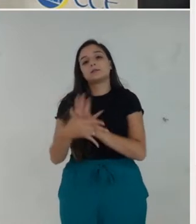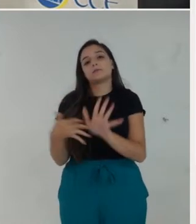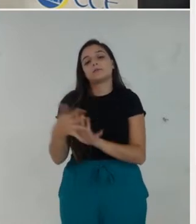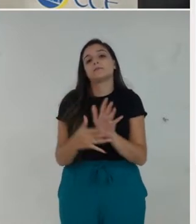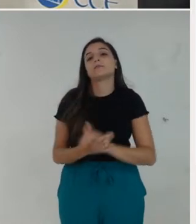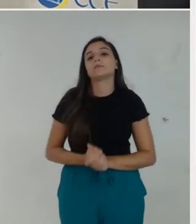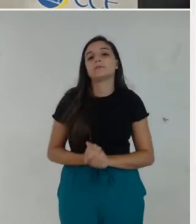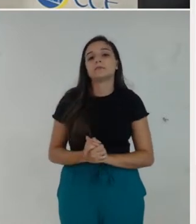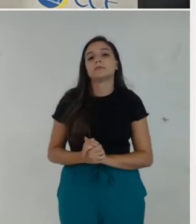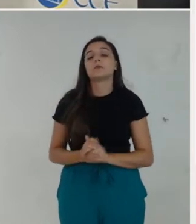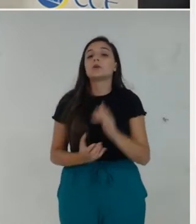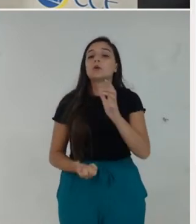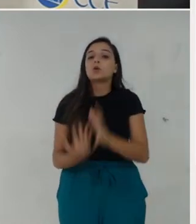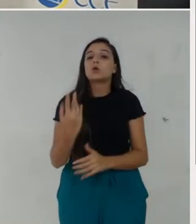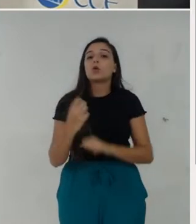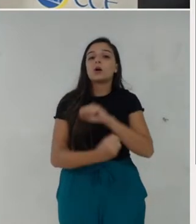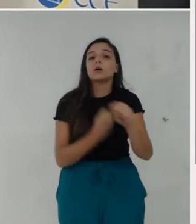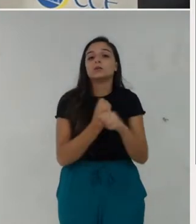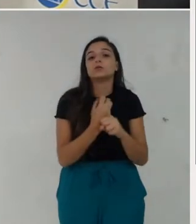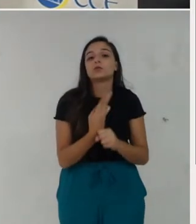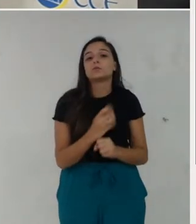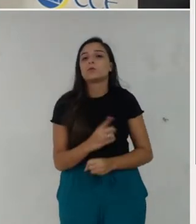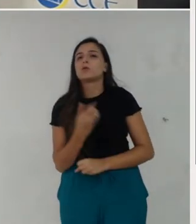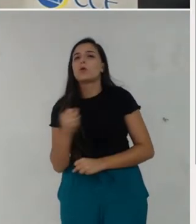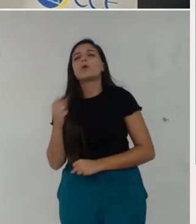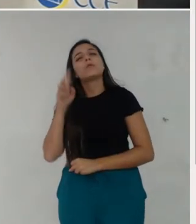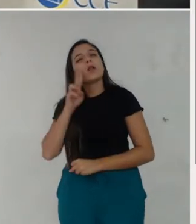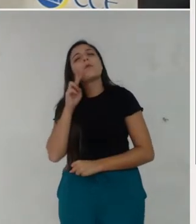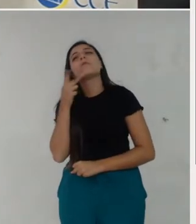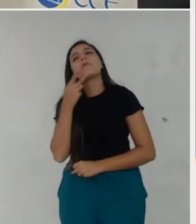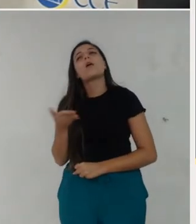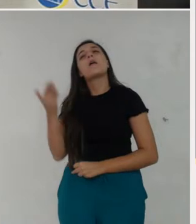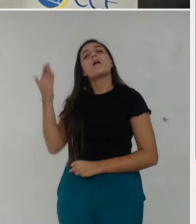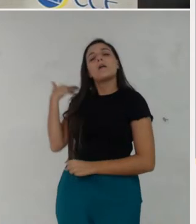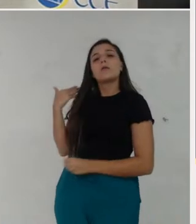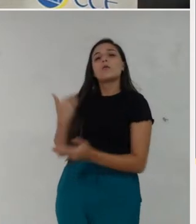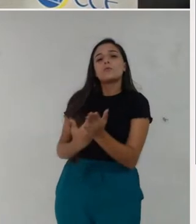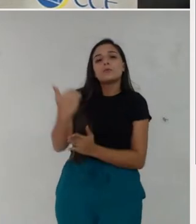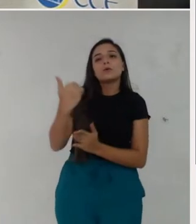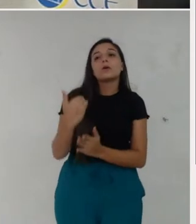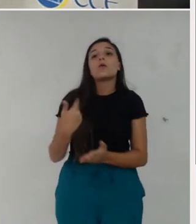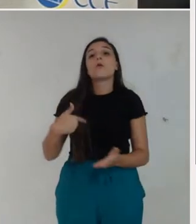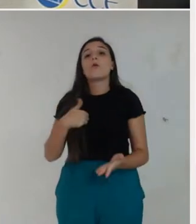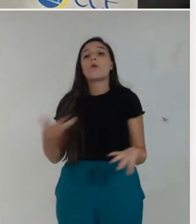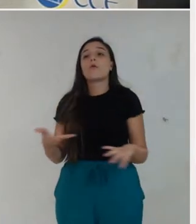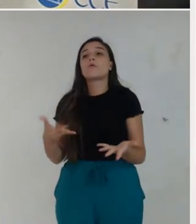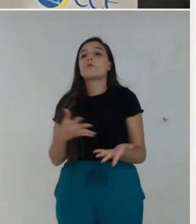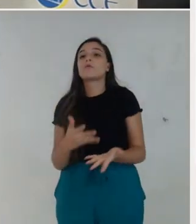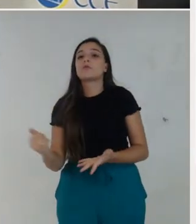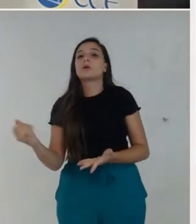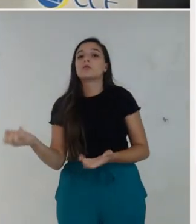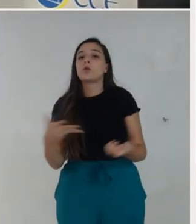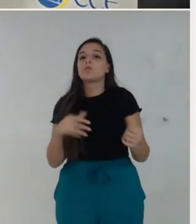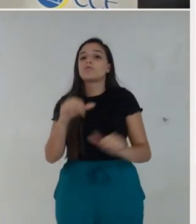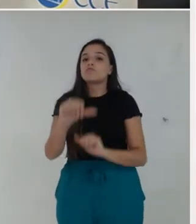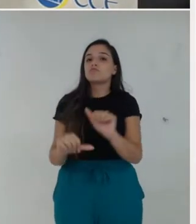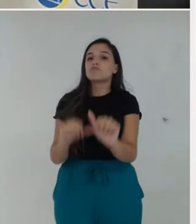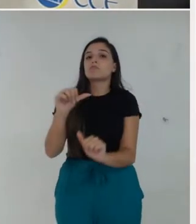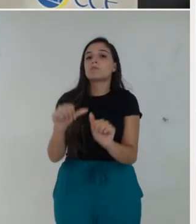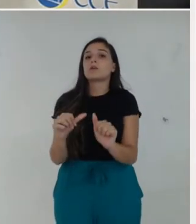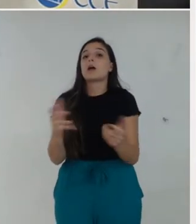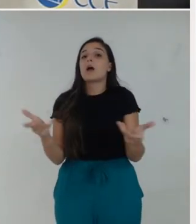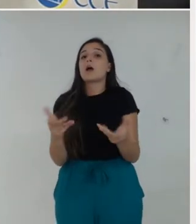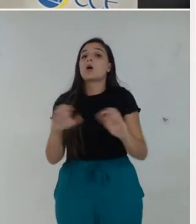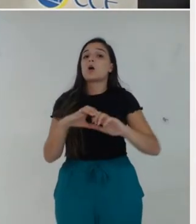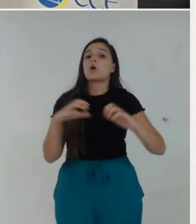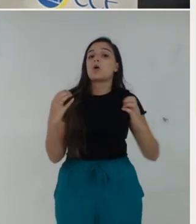em 2008, com aquele primeiro congresso que eu citei. Hoje estamos indo para uma nova edição, aí reconfiguramos, agora são